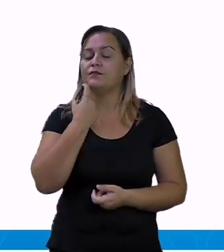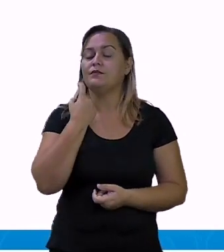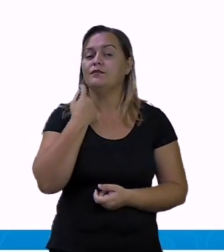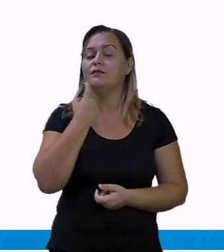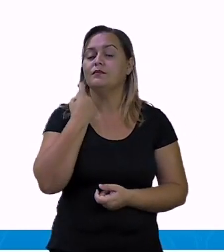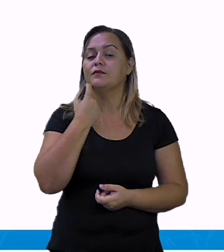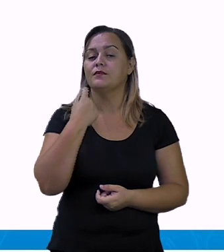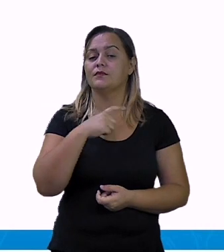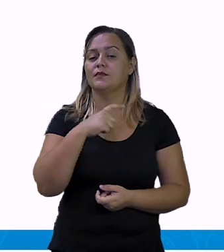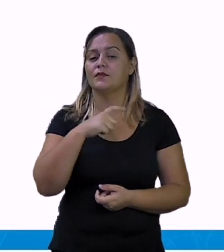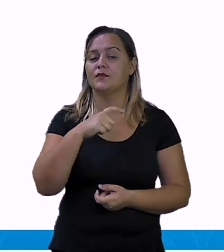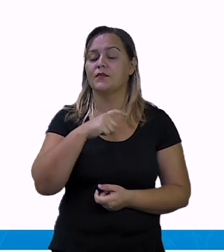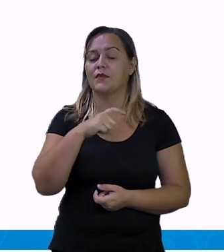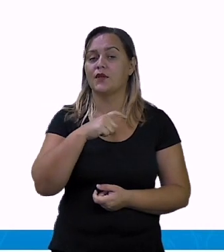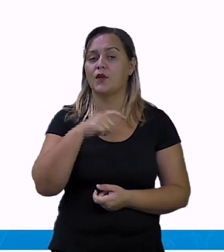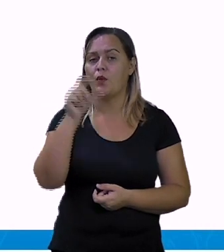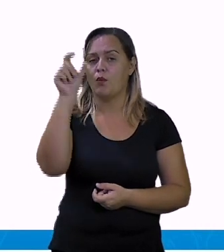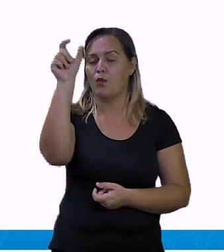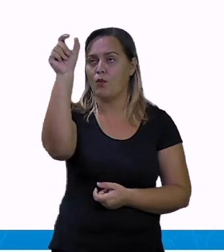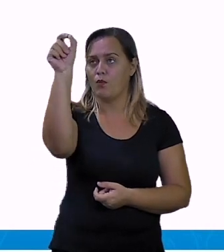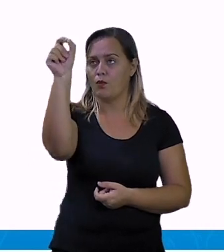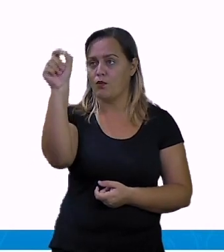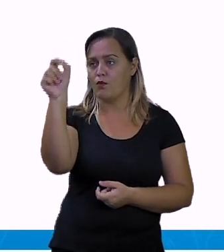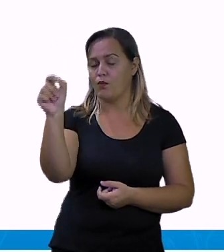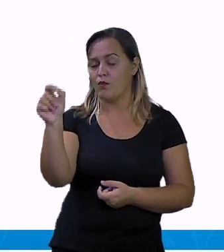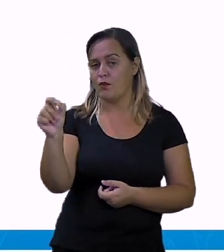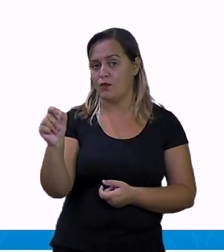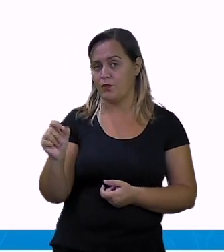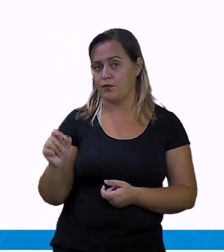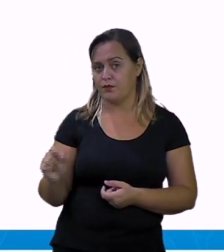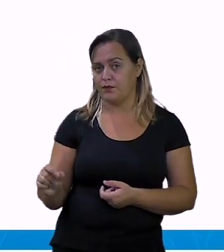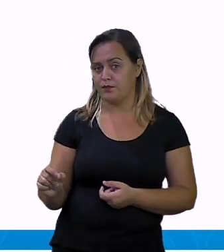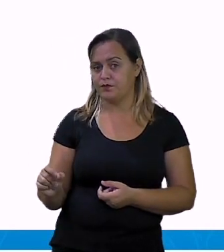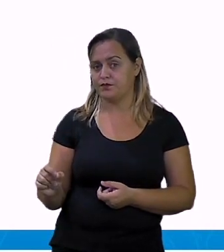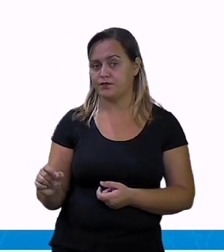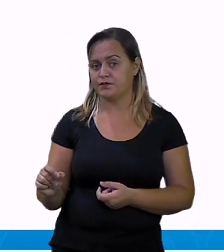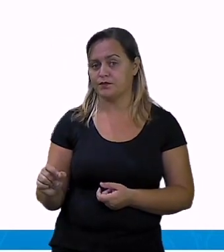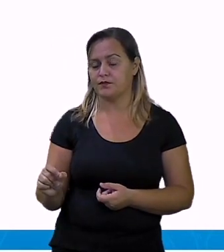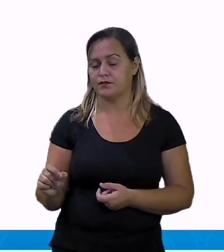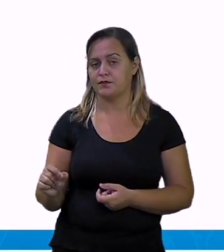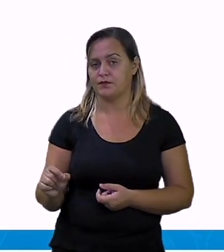coluna é vertebral chamada de espinha dorsal